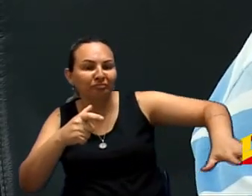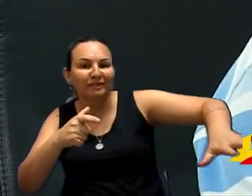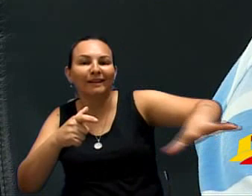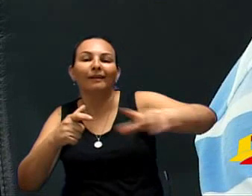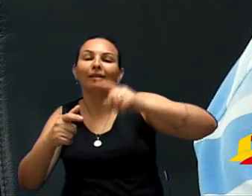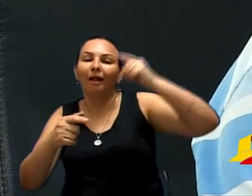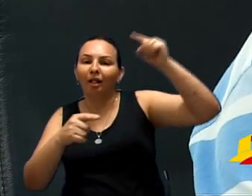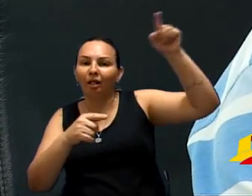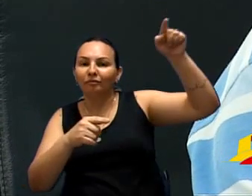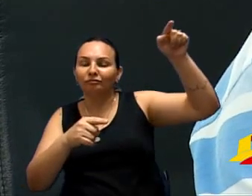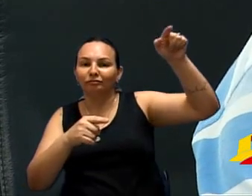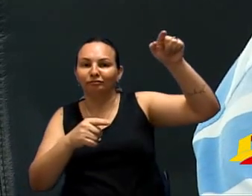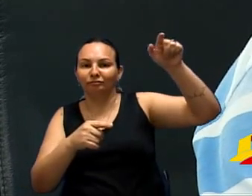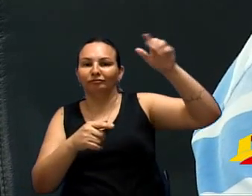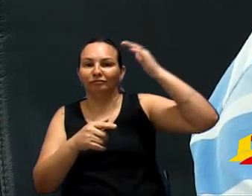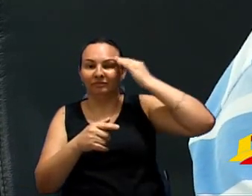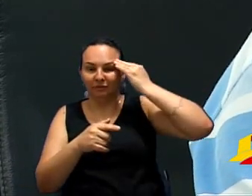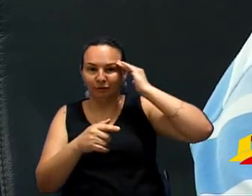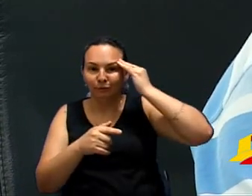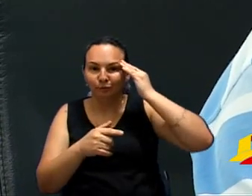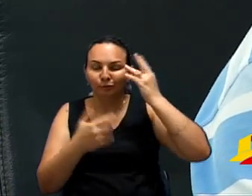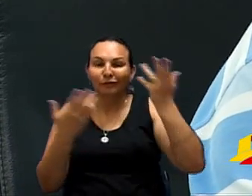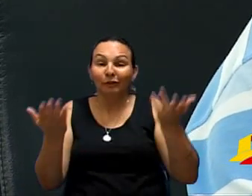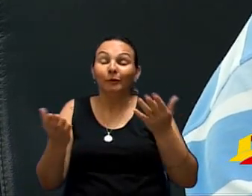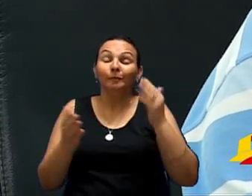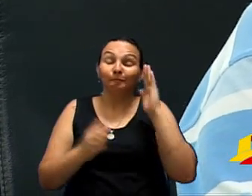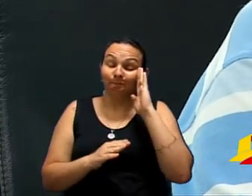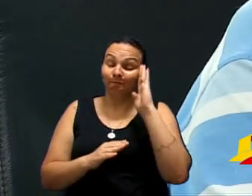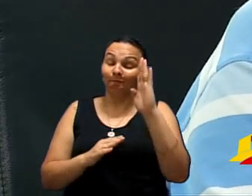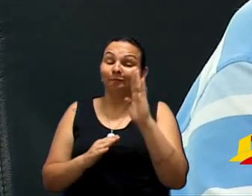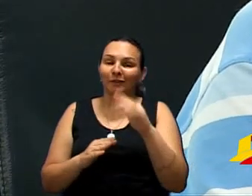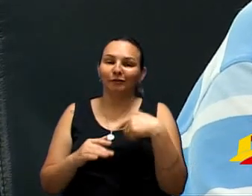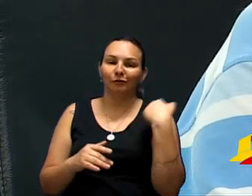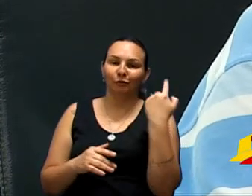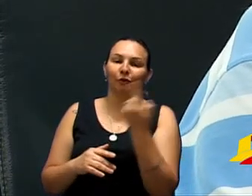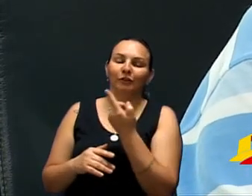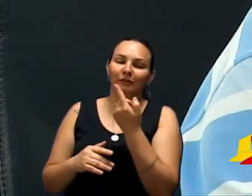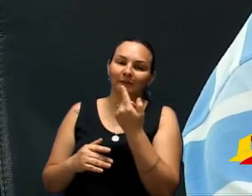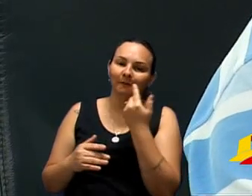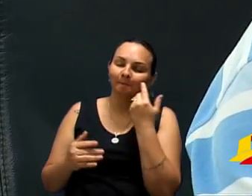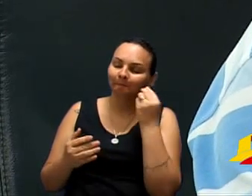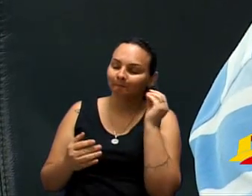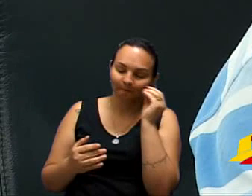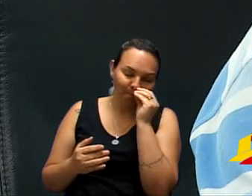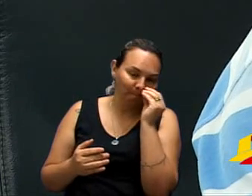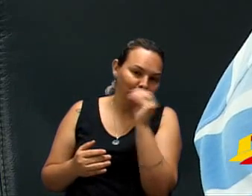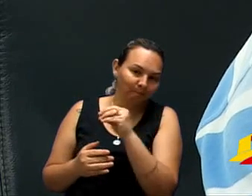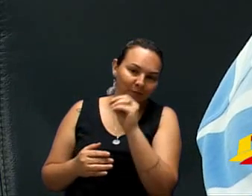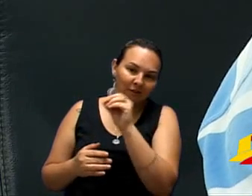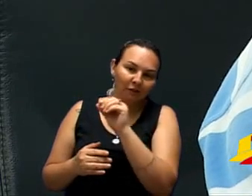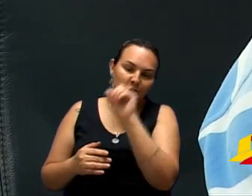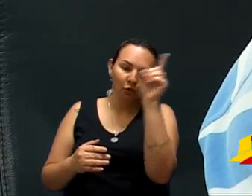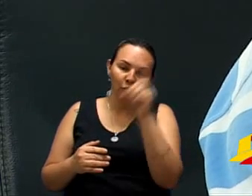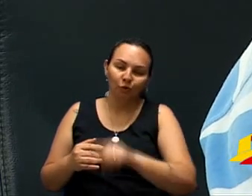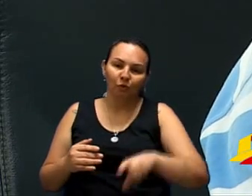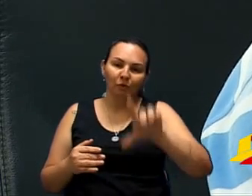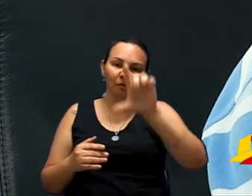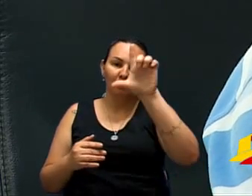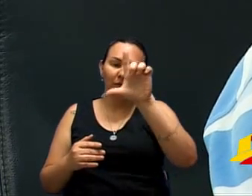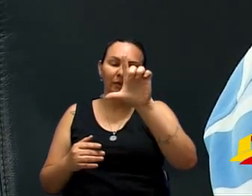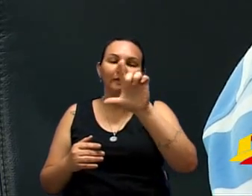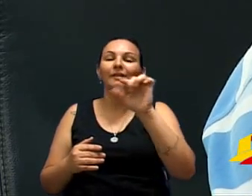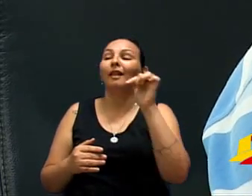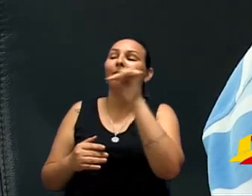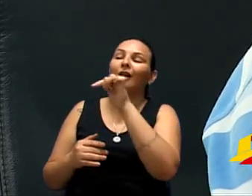é fundamental e nós termos deixado de estudar na zona leste na relação no tocante à questão dos